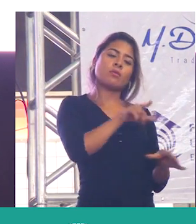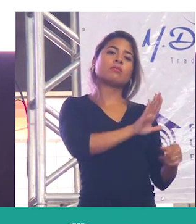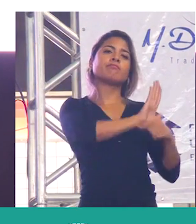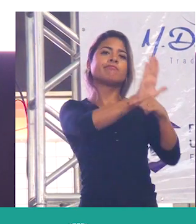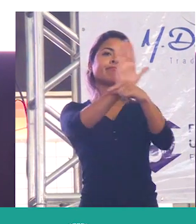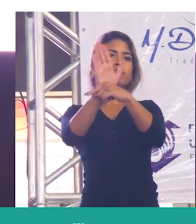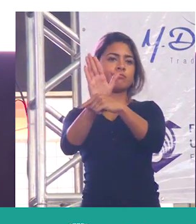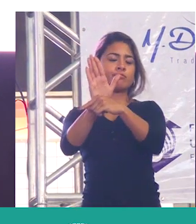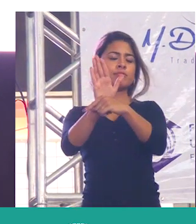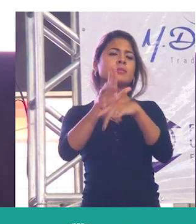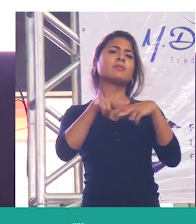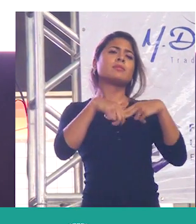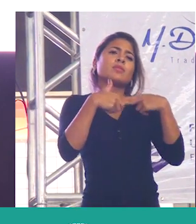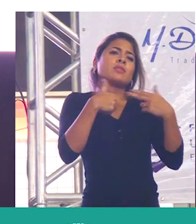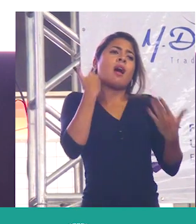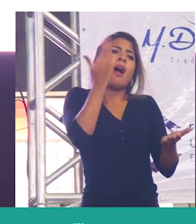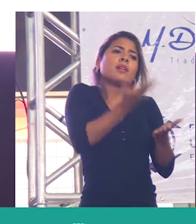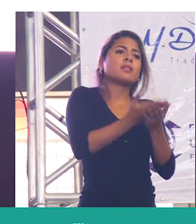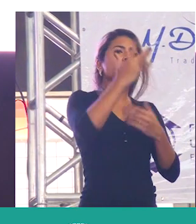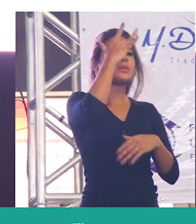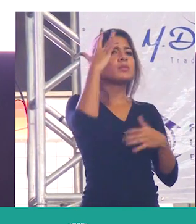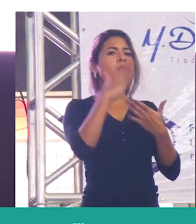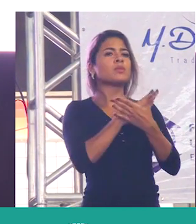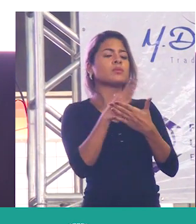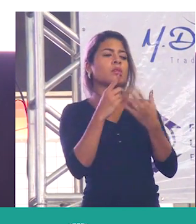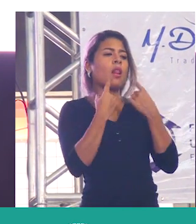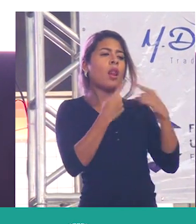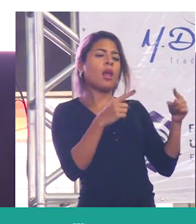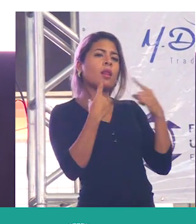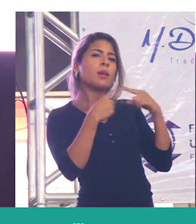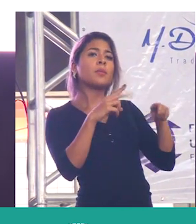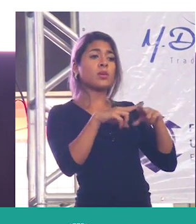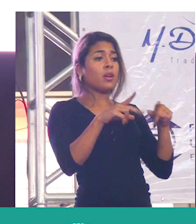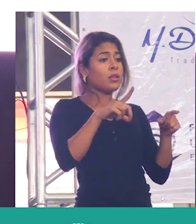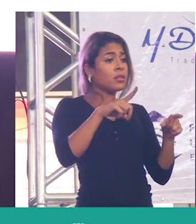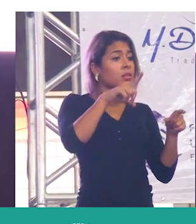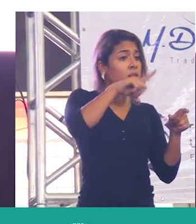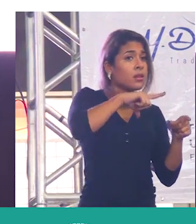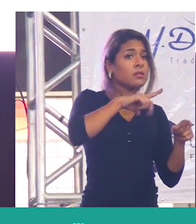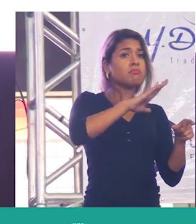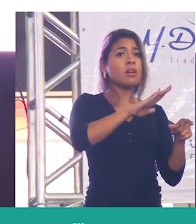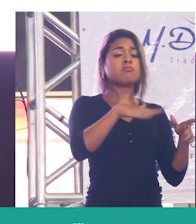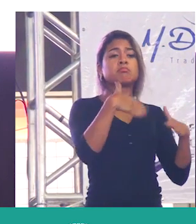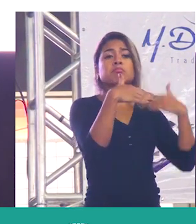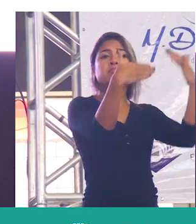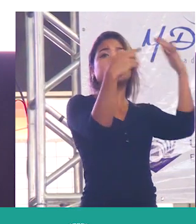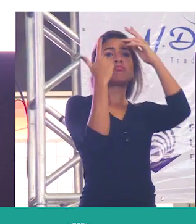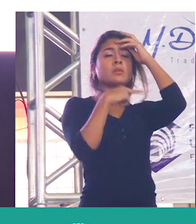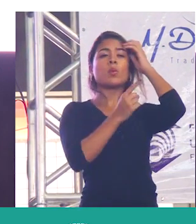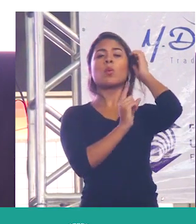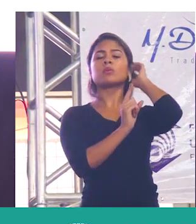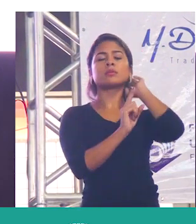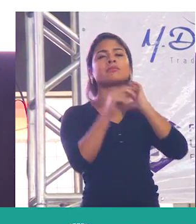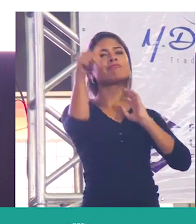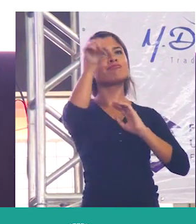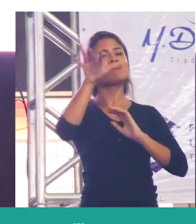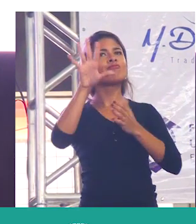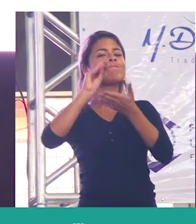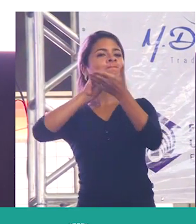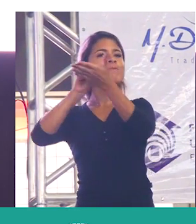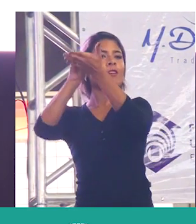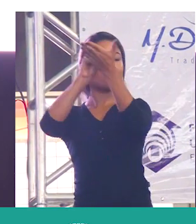de ainda hoje existir e não ter tido muito sucesso nesse desenvolvimento do Nordeste. Há